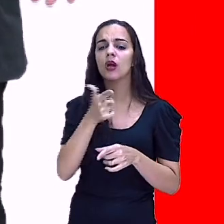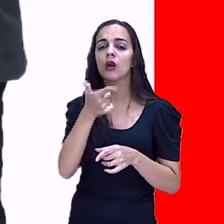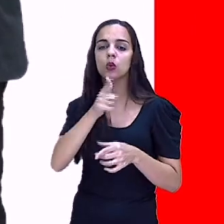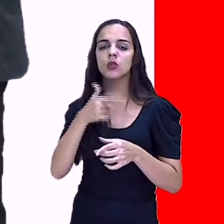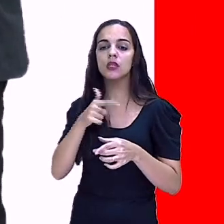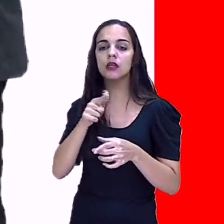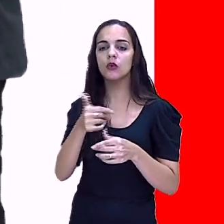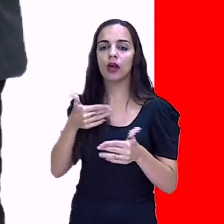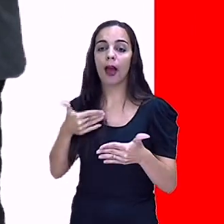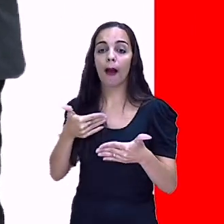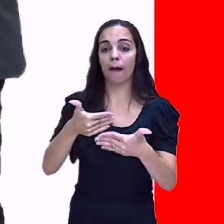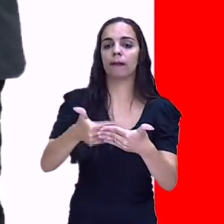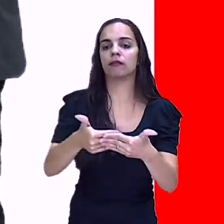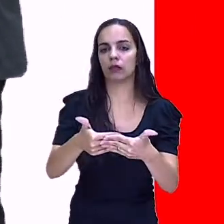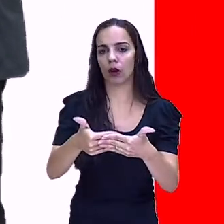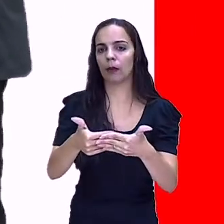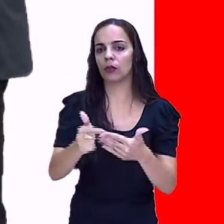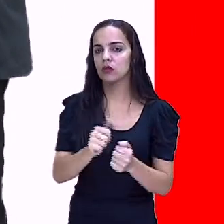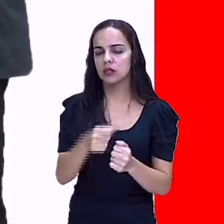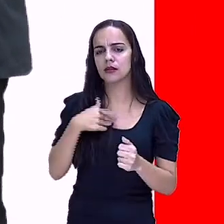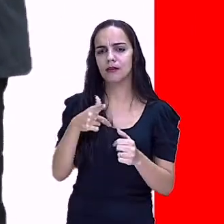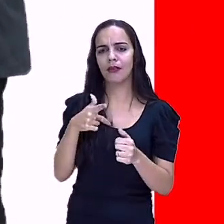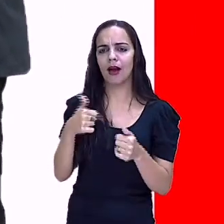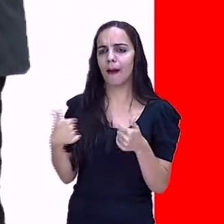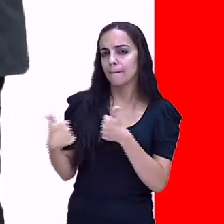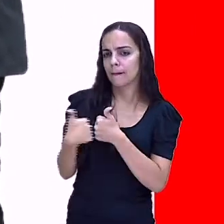das massas, os trabalhadores.